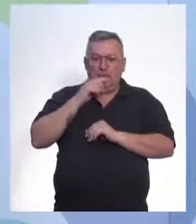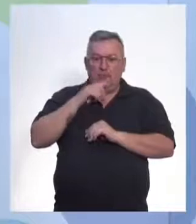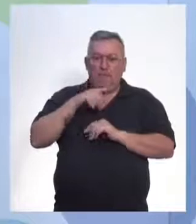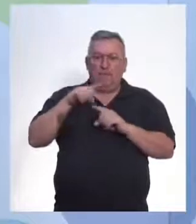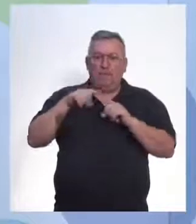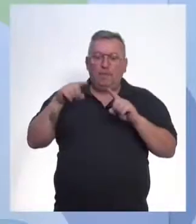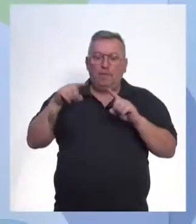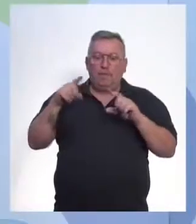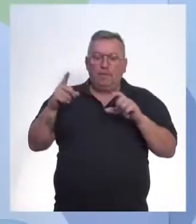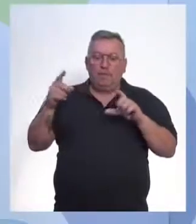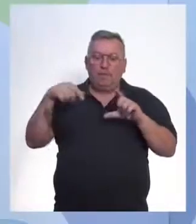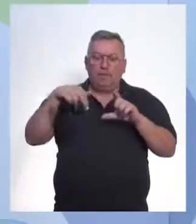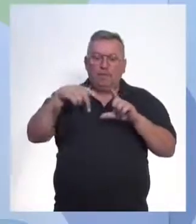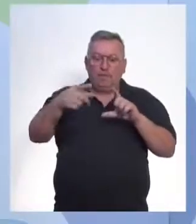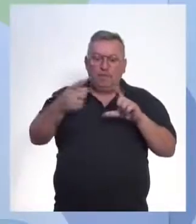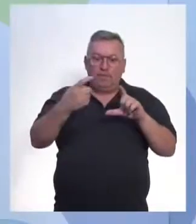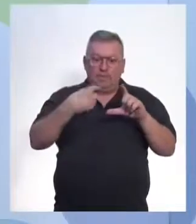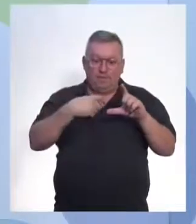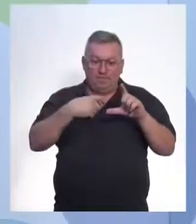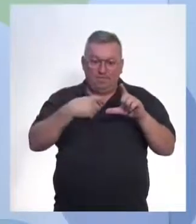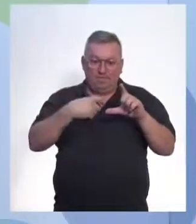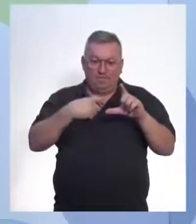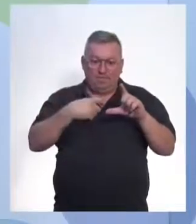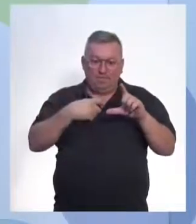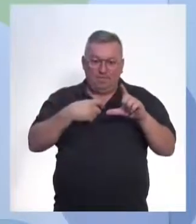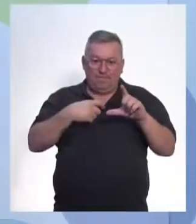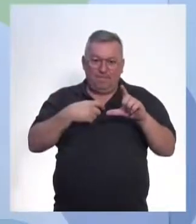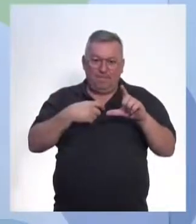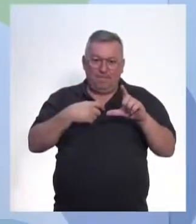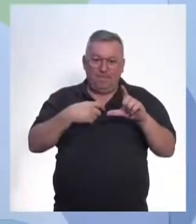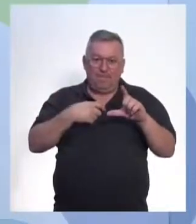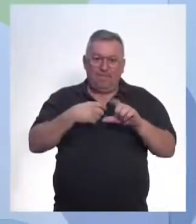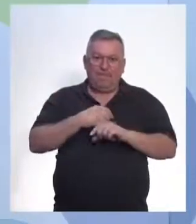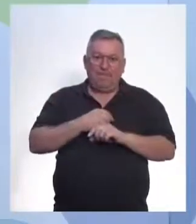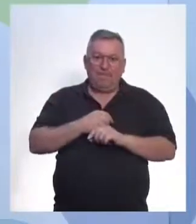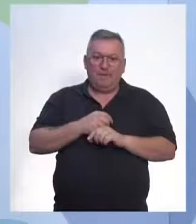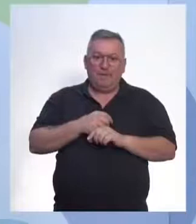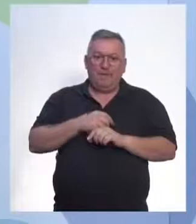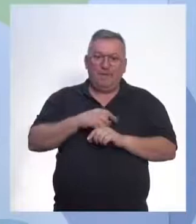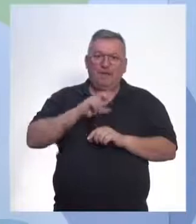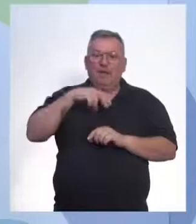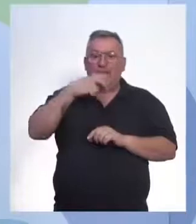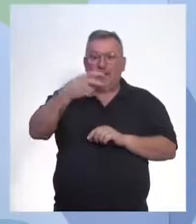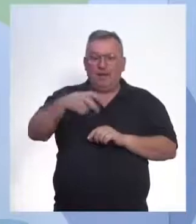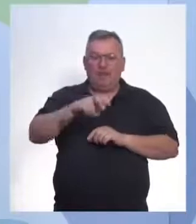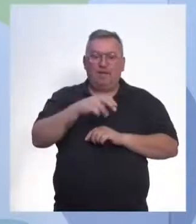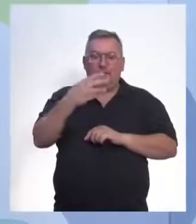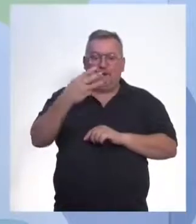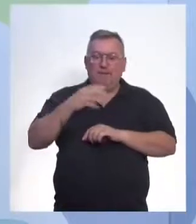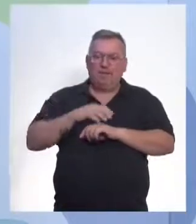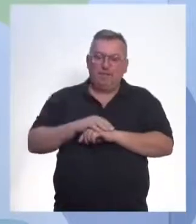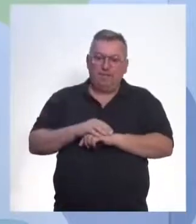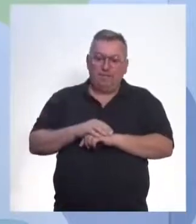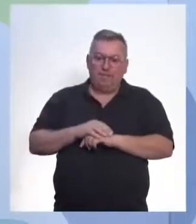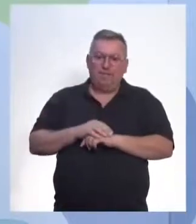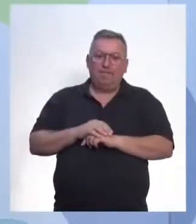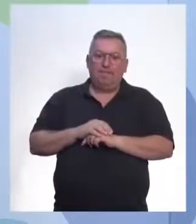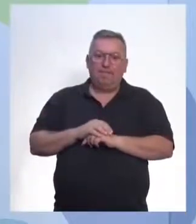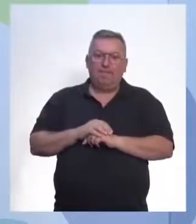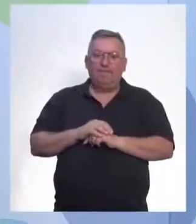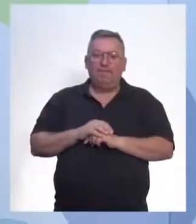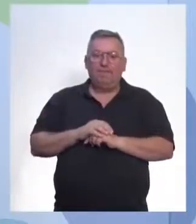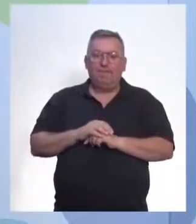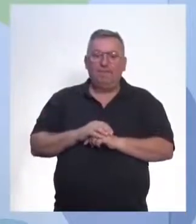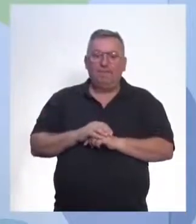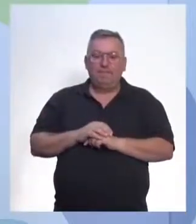você anda uma... Você volta uma a partir da como se origem, voltasse uma casa e desce. E depois eu desço 3 casas na rua de baixo, digamos